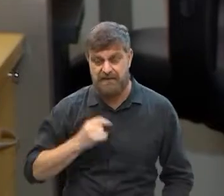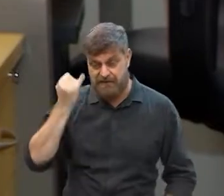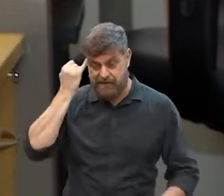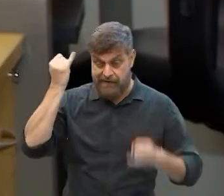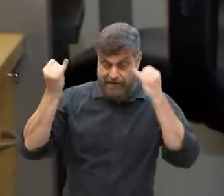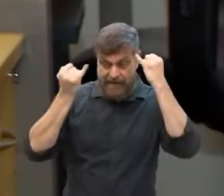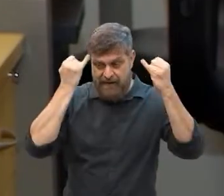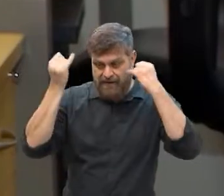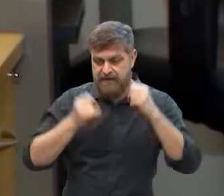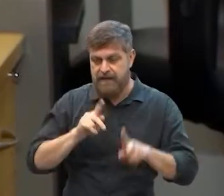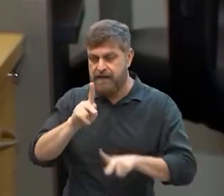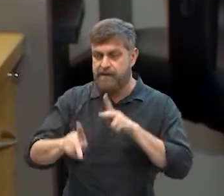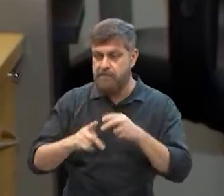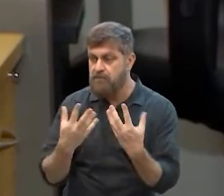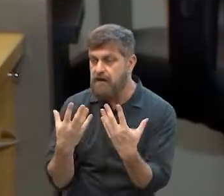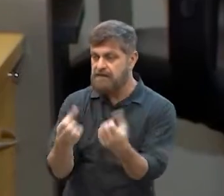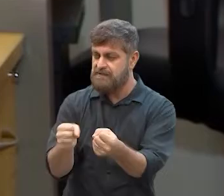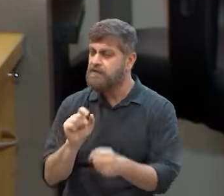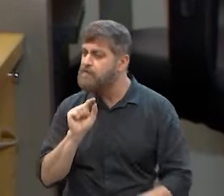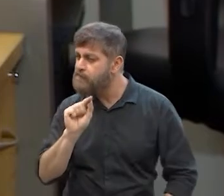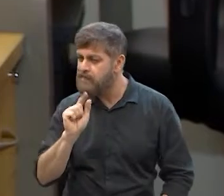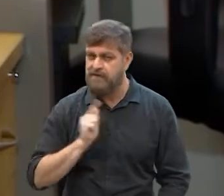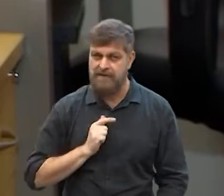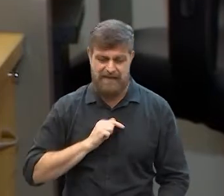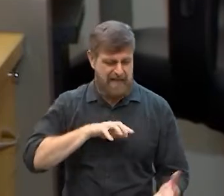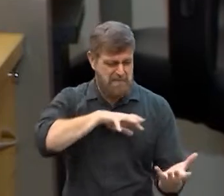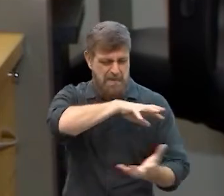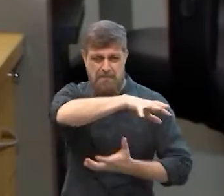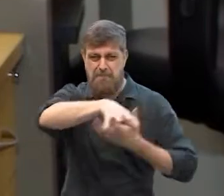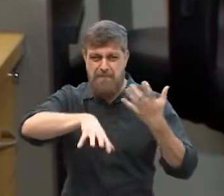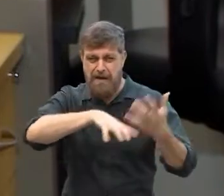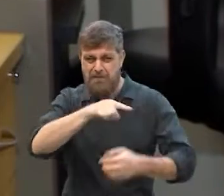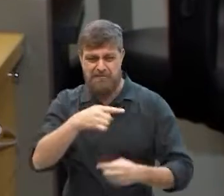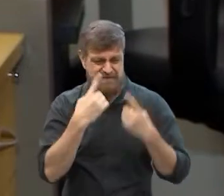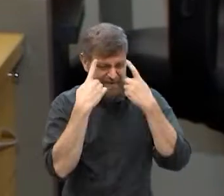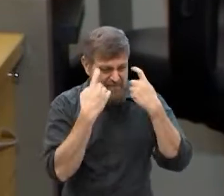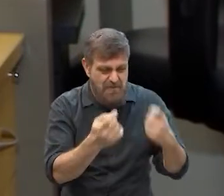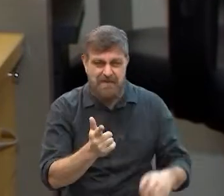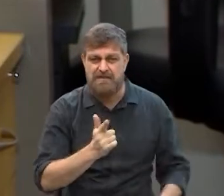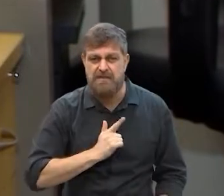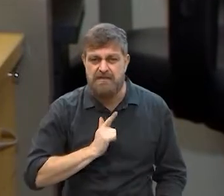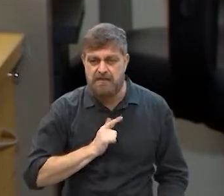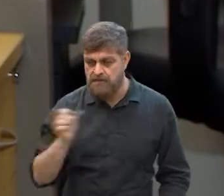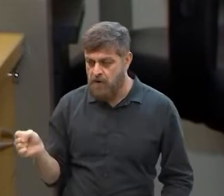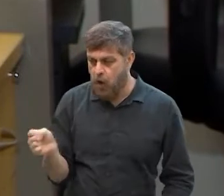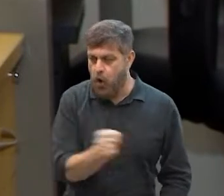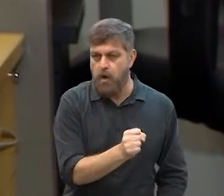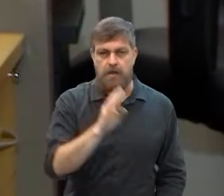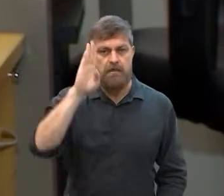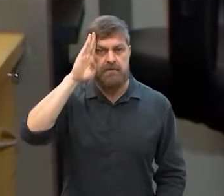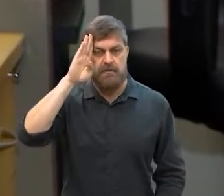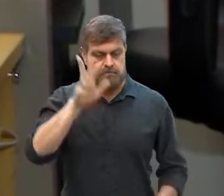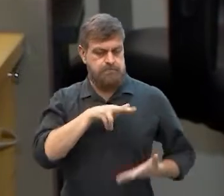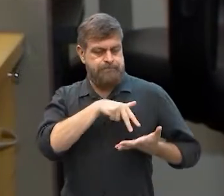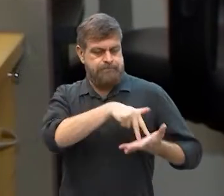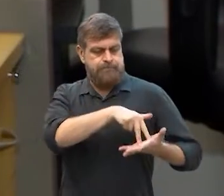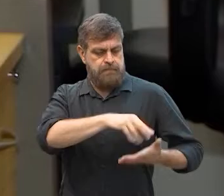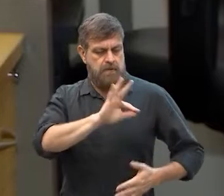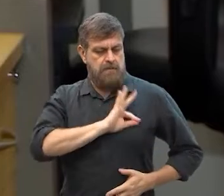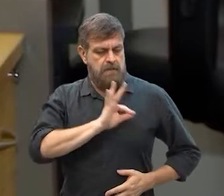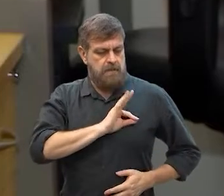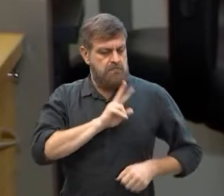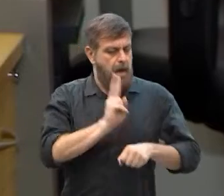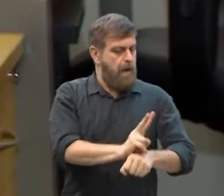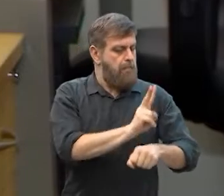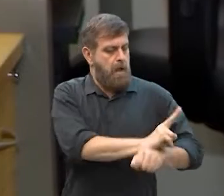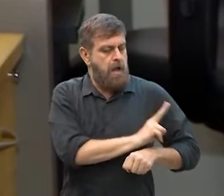ganha parte da opinião pública? A escola está uma bagunça, tem muita violência, vamos colocar PM e militar para cuidar